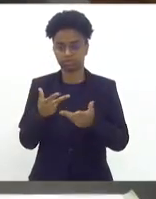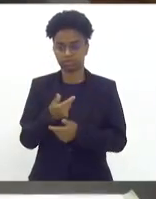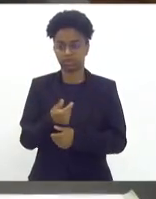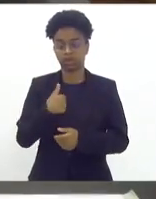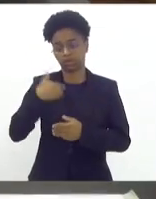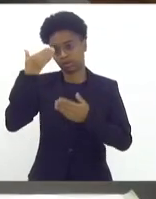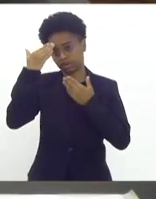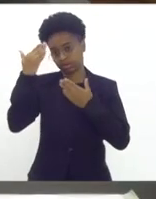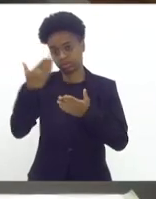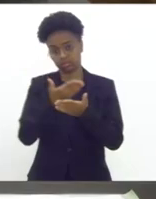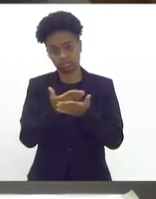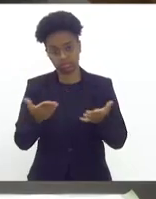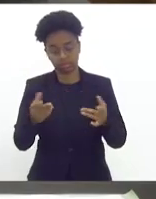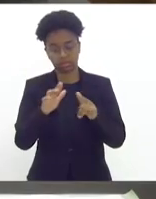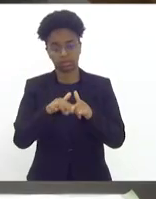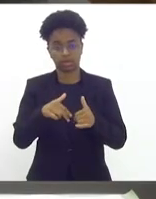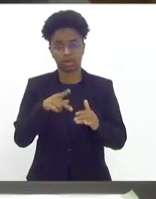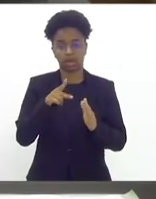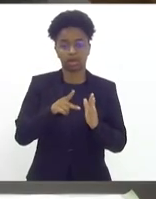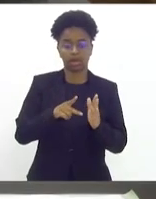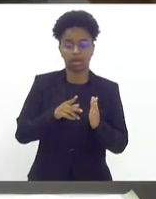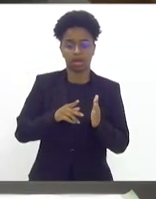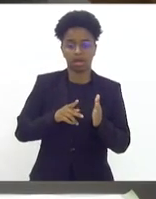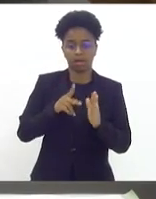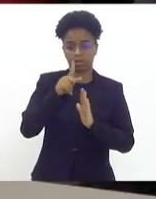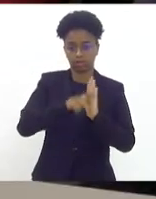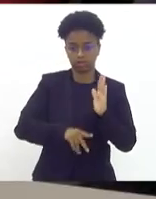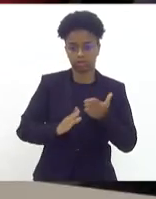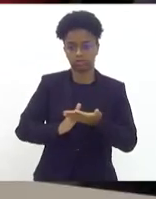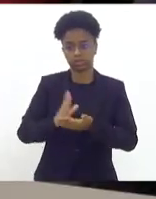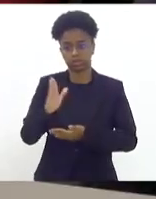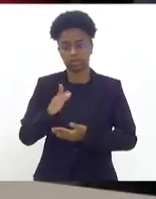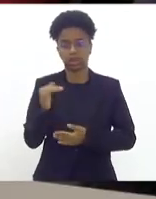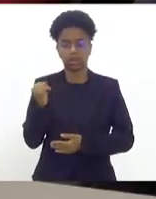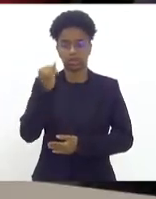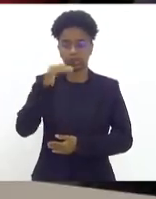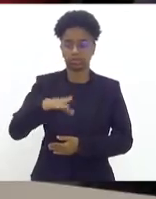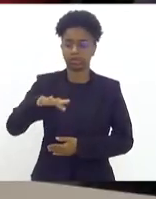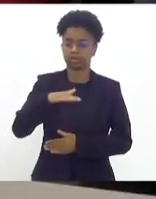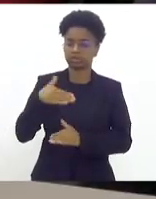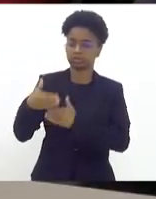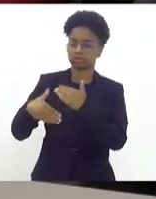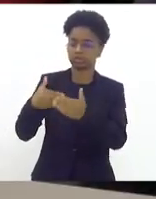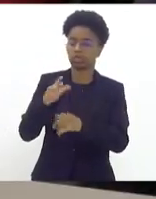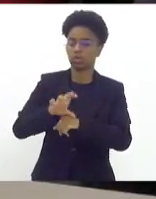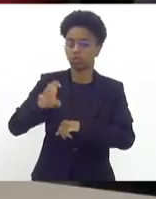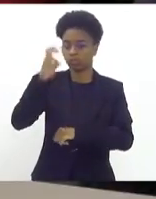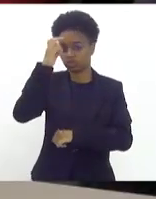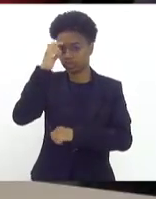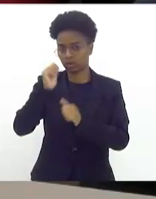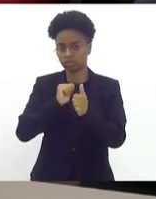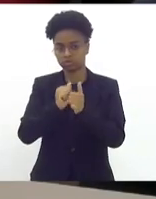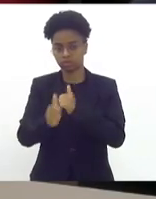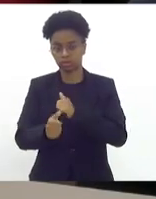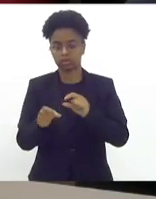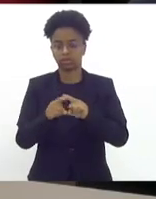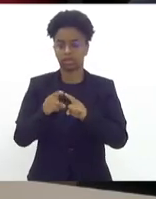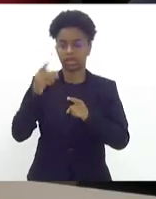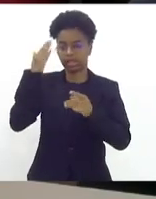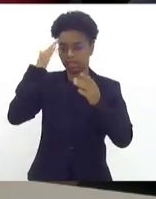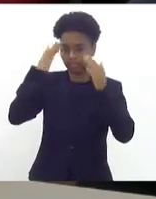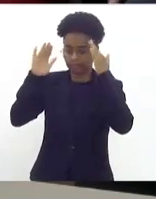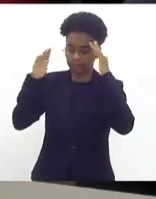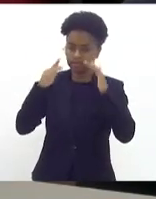meus pares pela aprovação do projeto, que tem importância no desenvolvimento cultural, esportivo, de lazer, de diversos